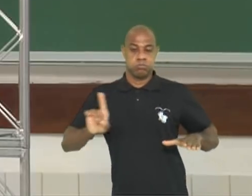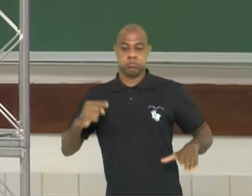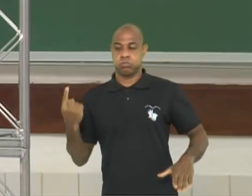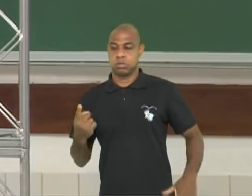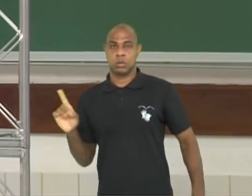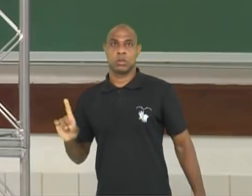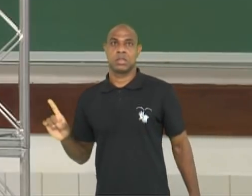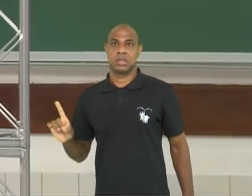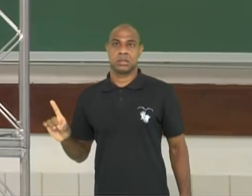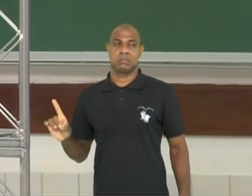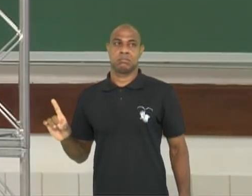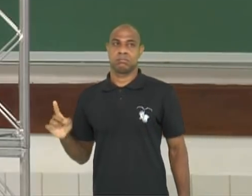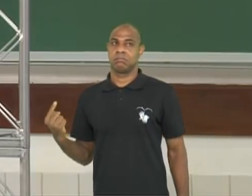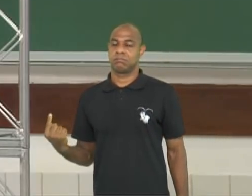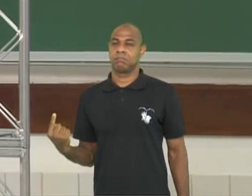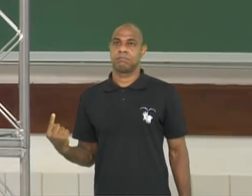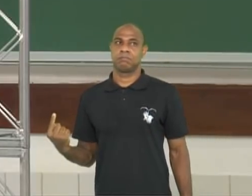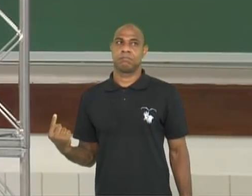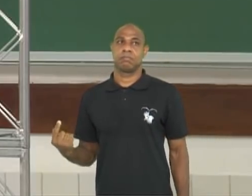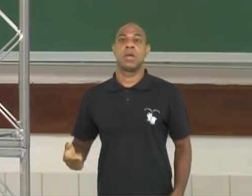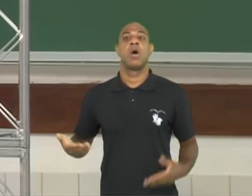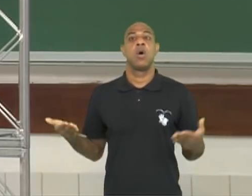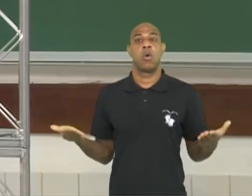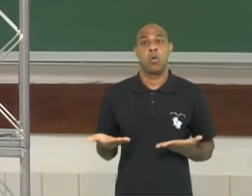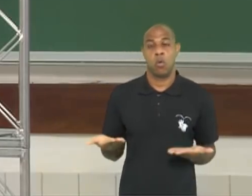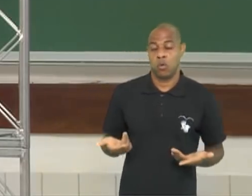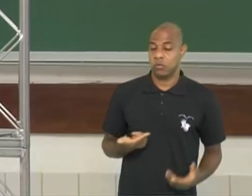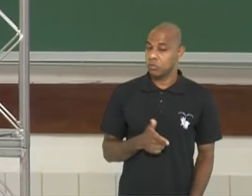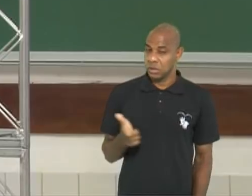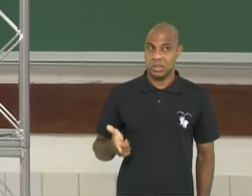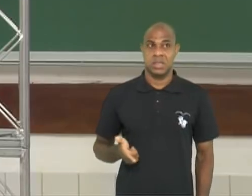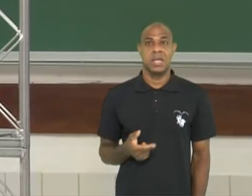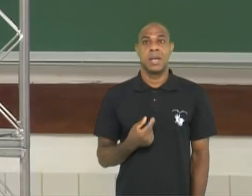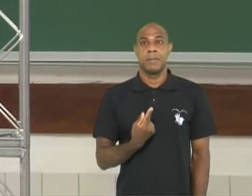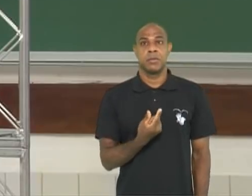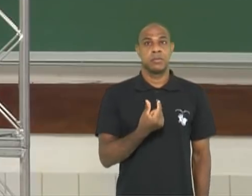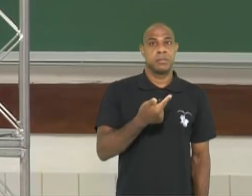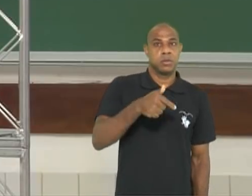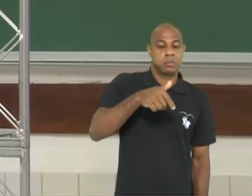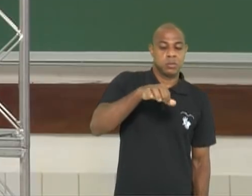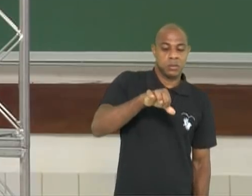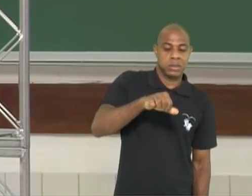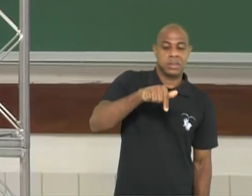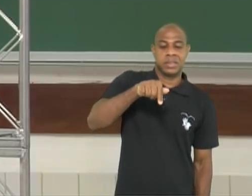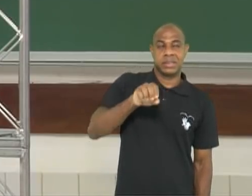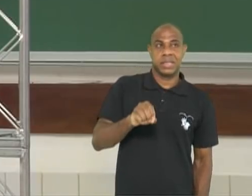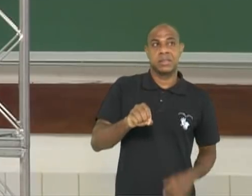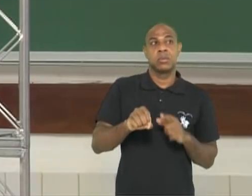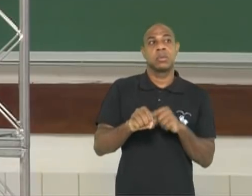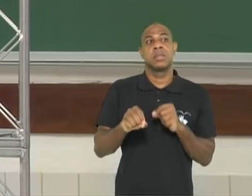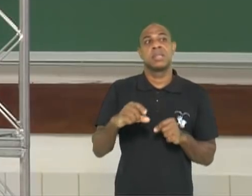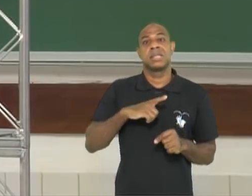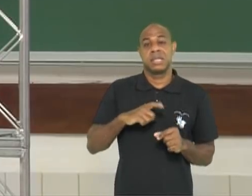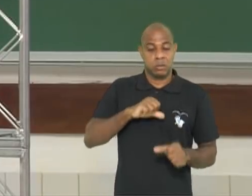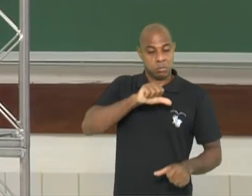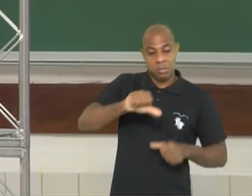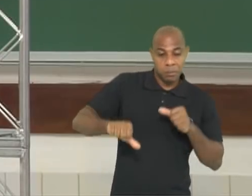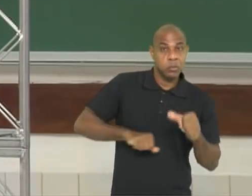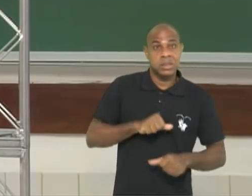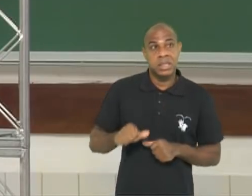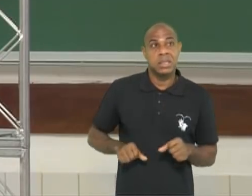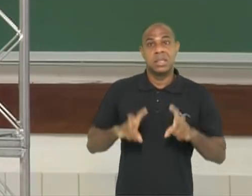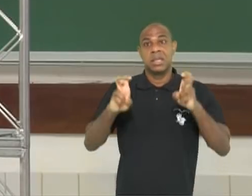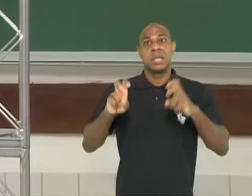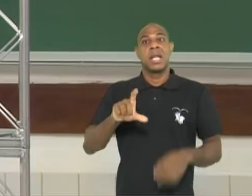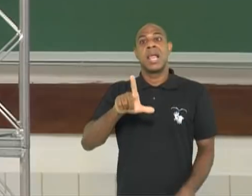dos leprosos, mas hoje não. Desde 1970, no Brasil, a lei, inclusive, houve uma mudança do termo